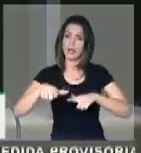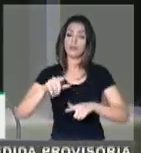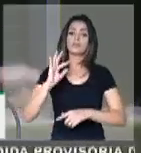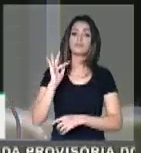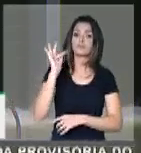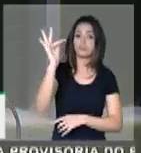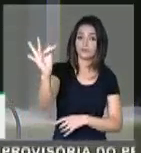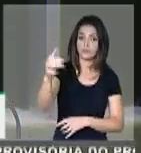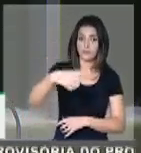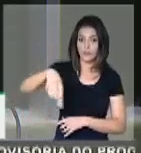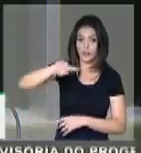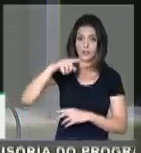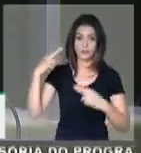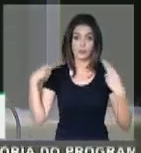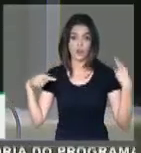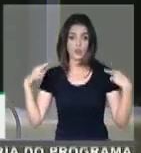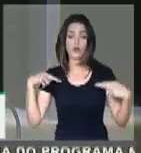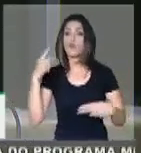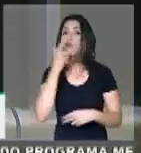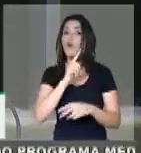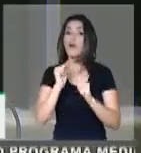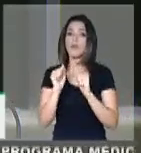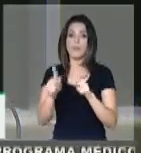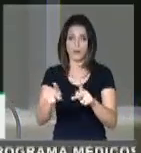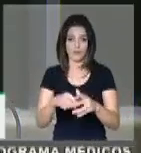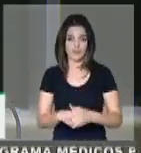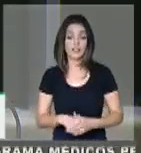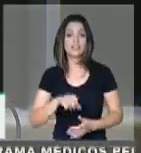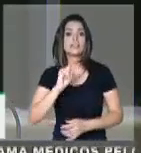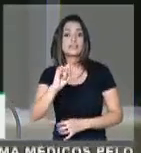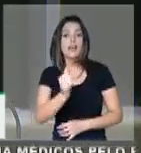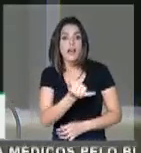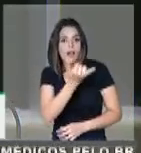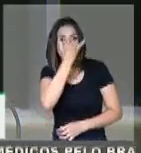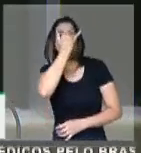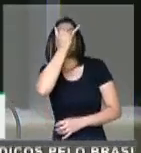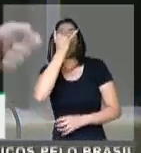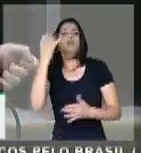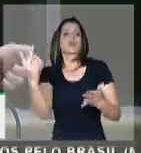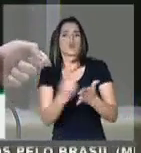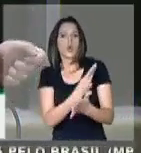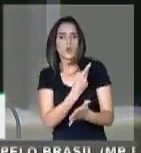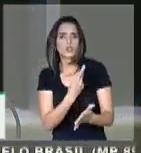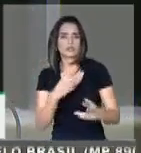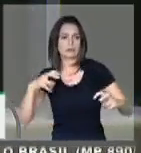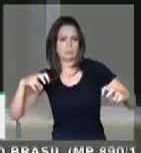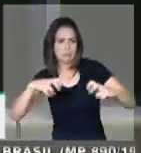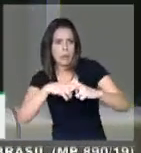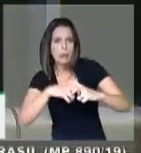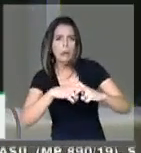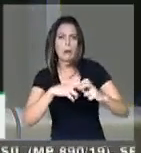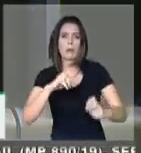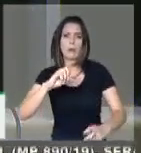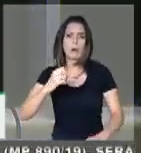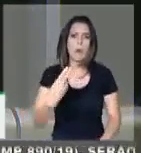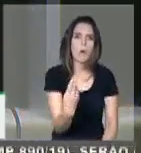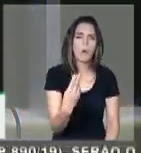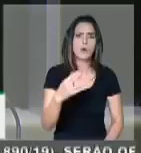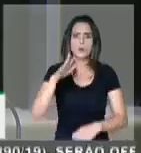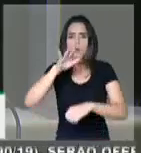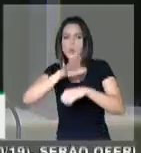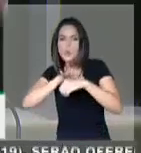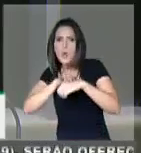um dia possam se aposentar, para que se de repente eles venham a sofrer algum tipo de acidente ou algum tipo